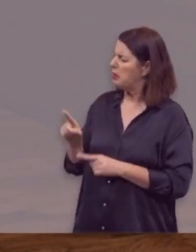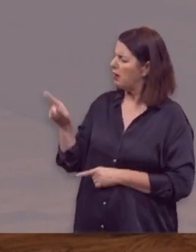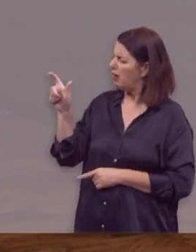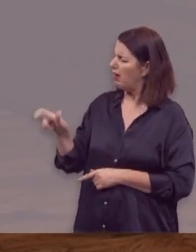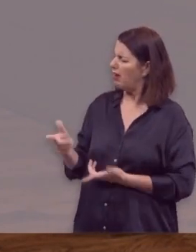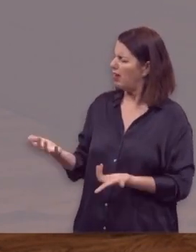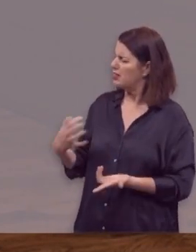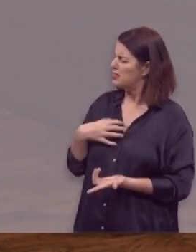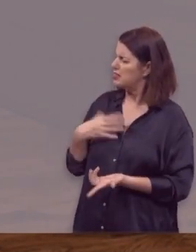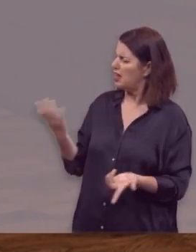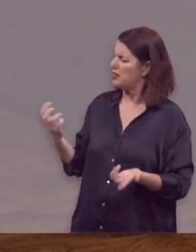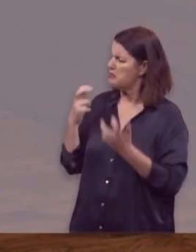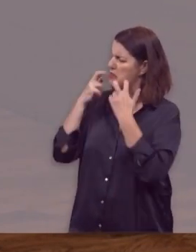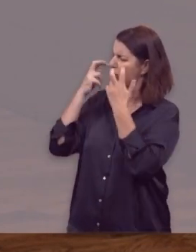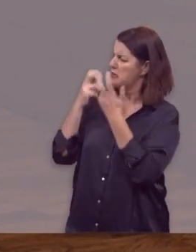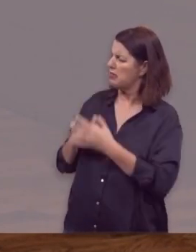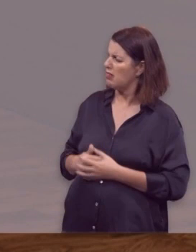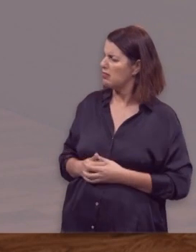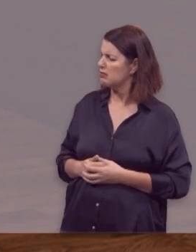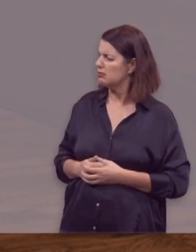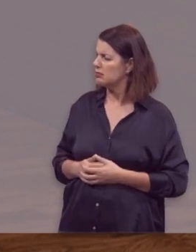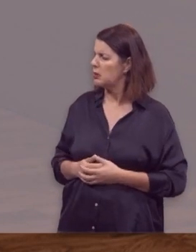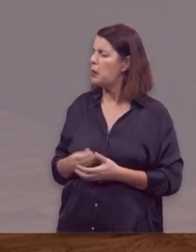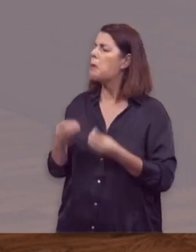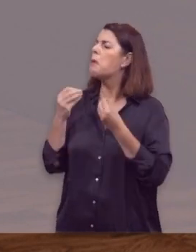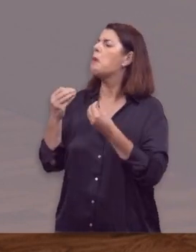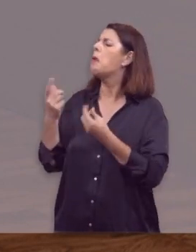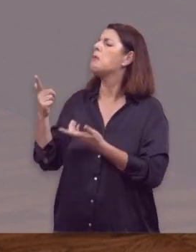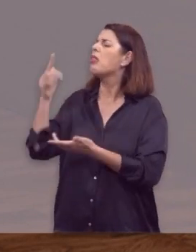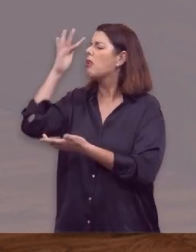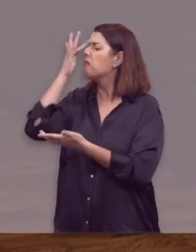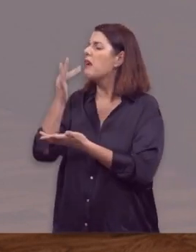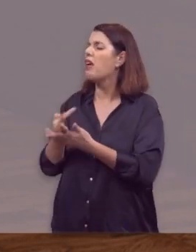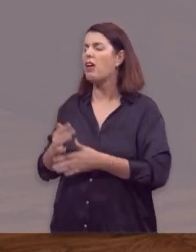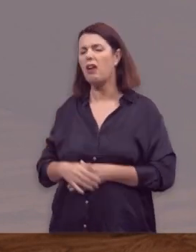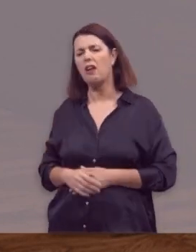assim tímidos? Como é que não tendes fé?